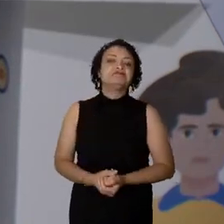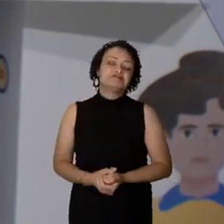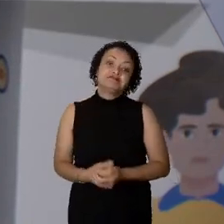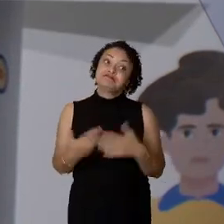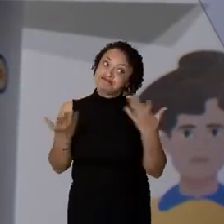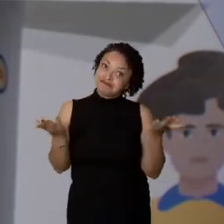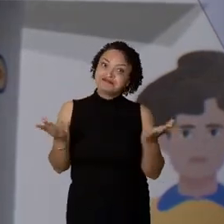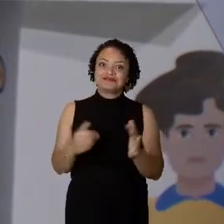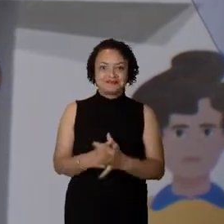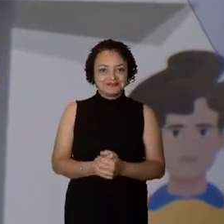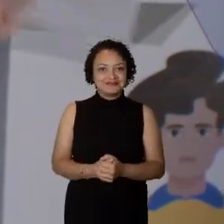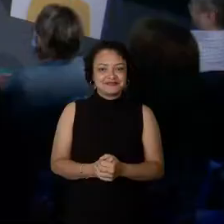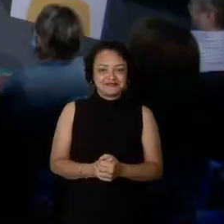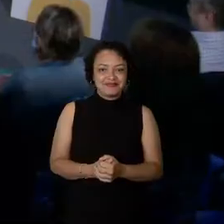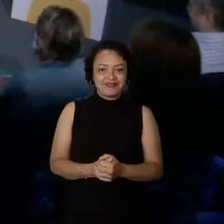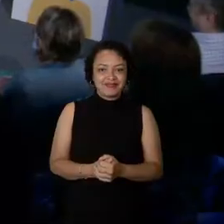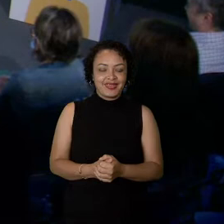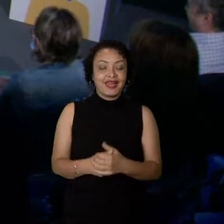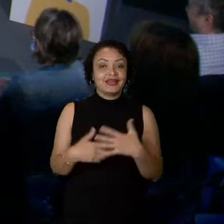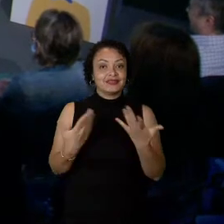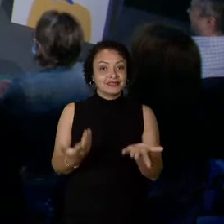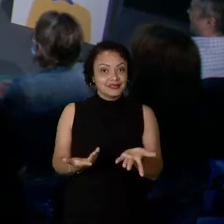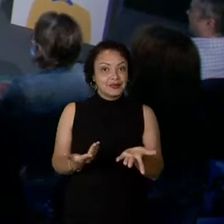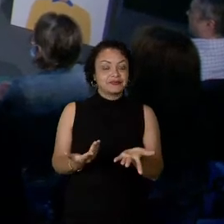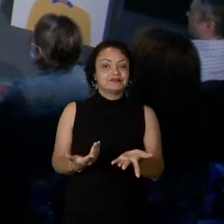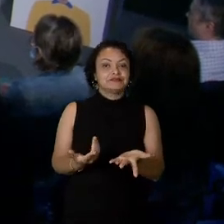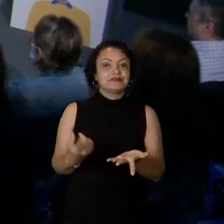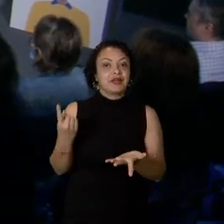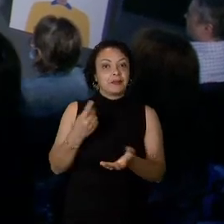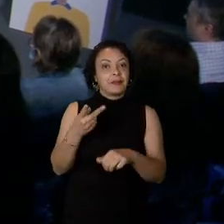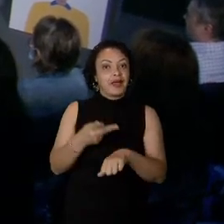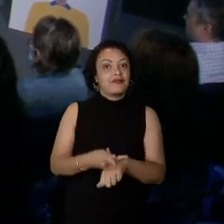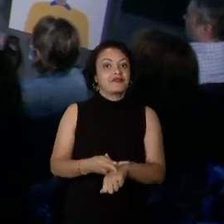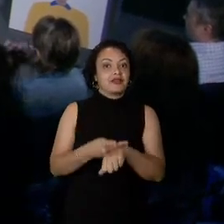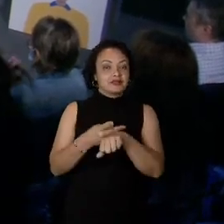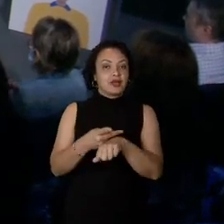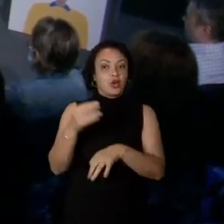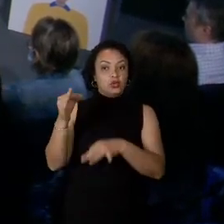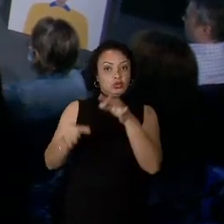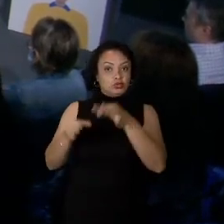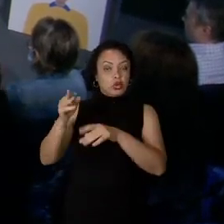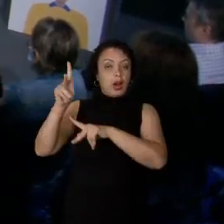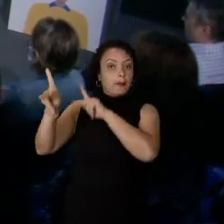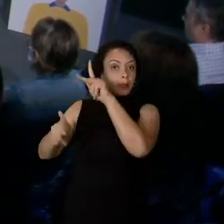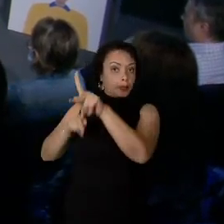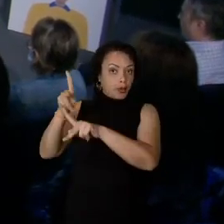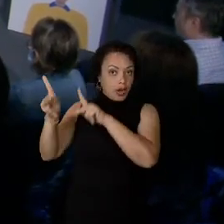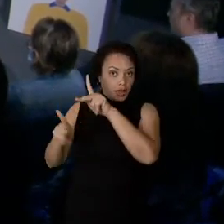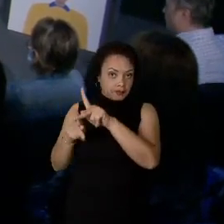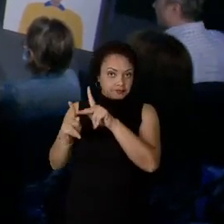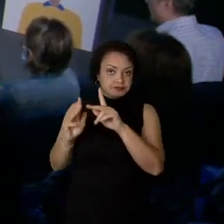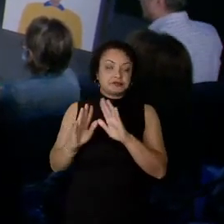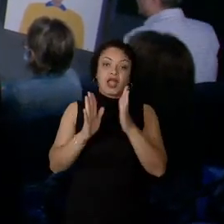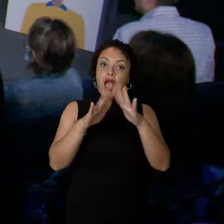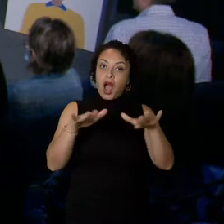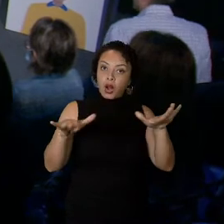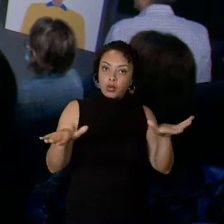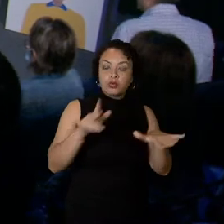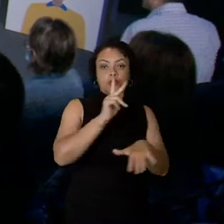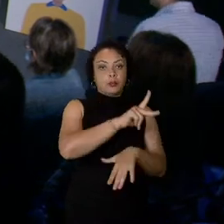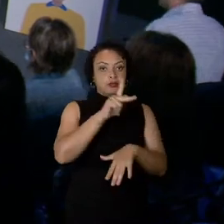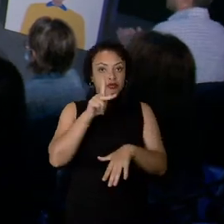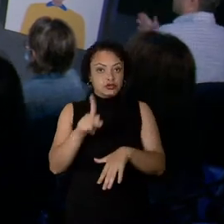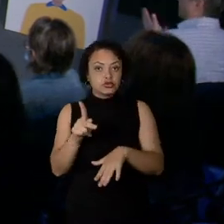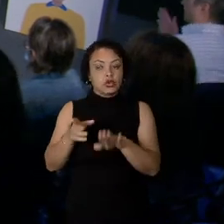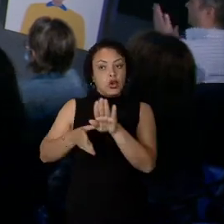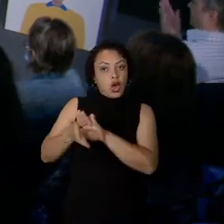Pois é. Direto para os vencedores do júri popular. Cada estudante, professor